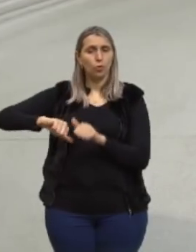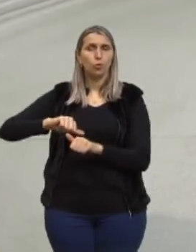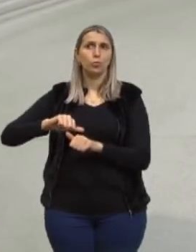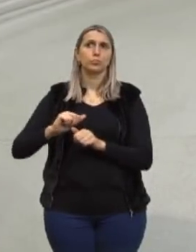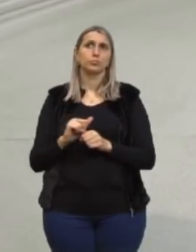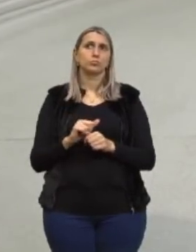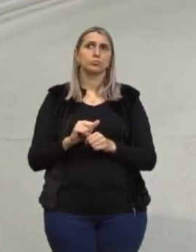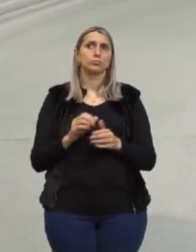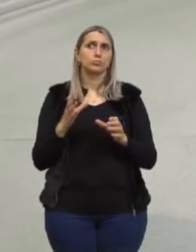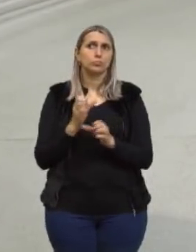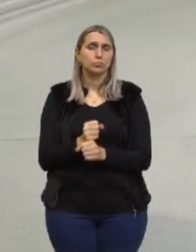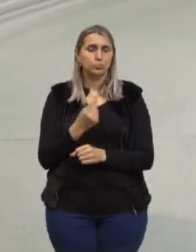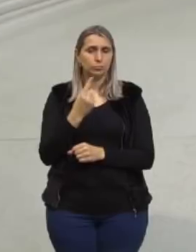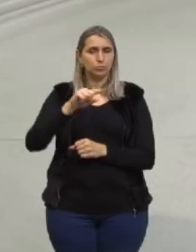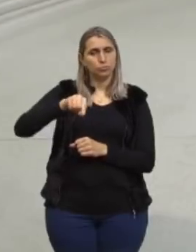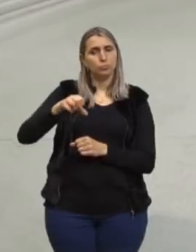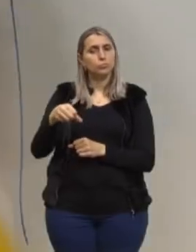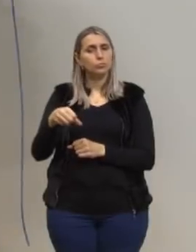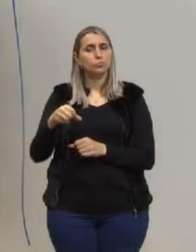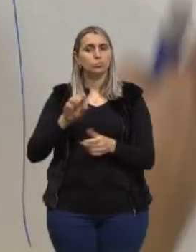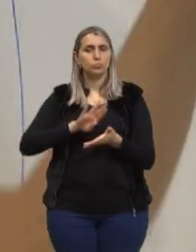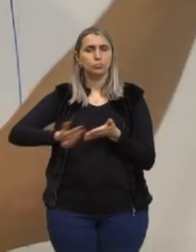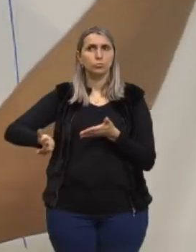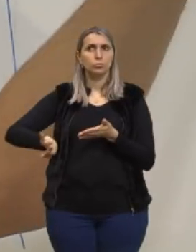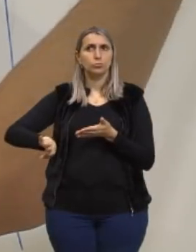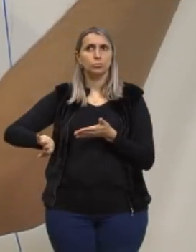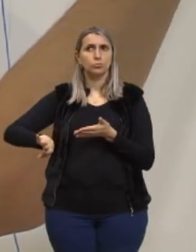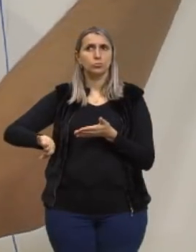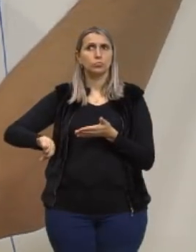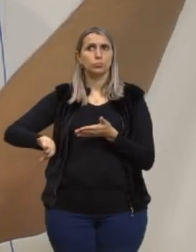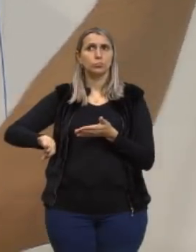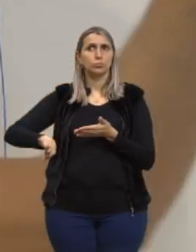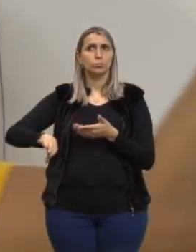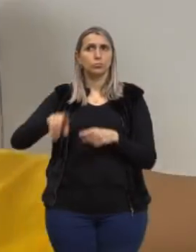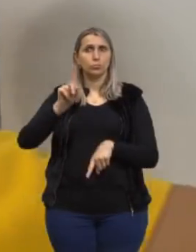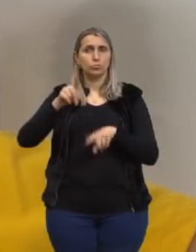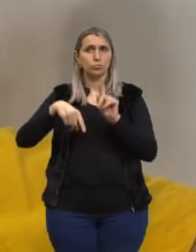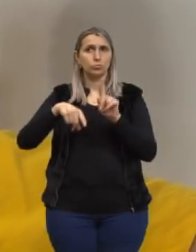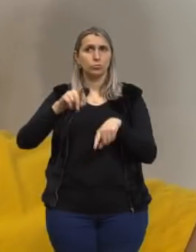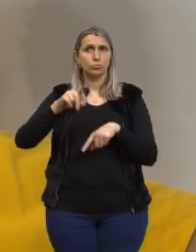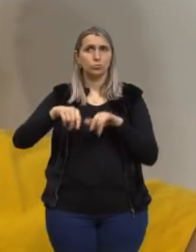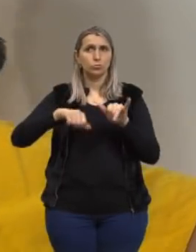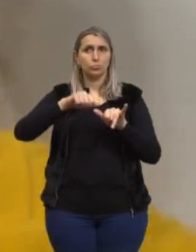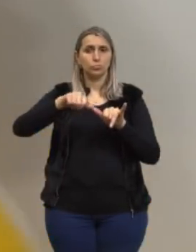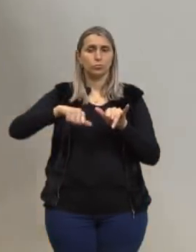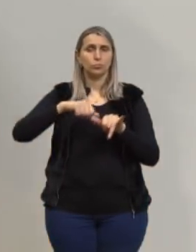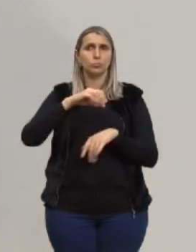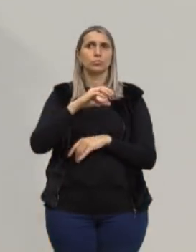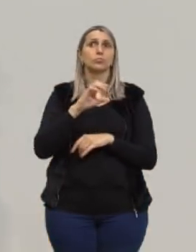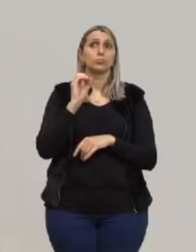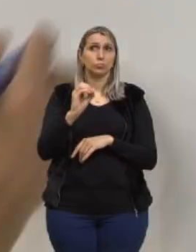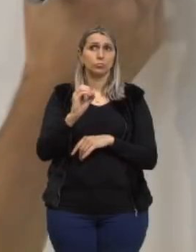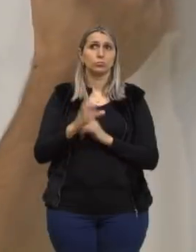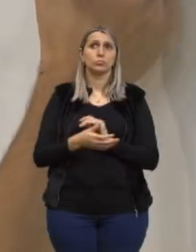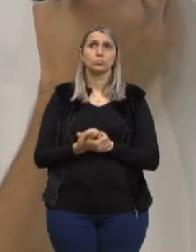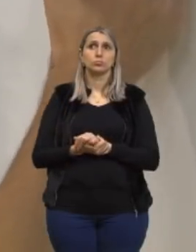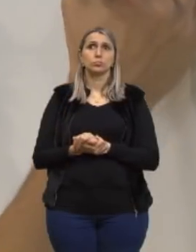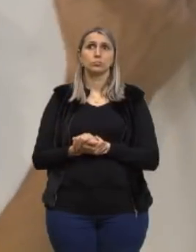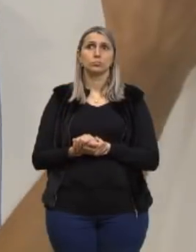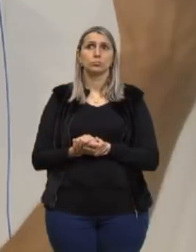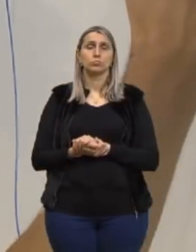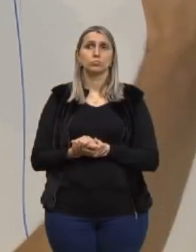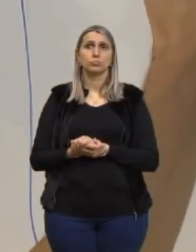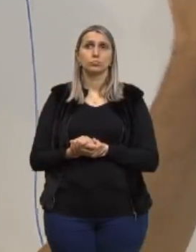mais 1,9 menos a entalpia do meu carbono grafite aqui é sério